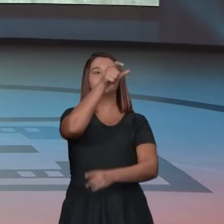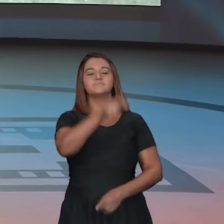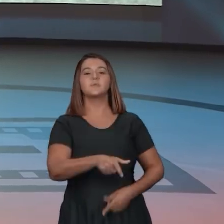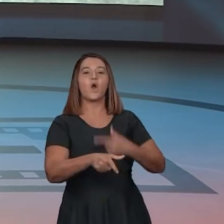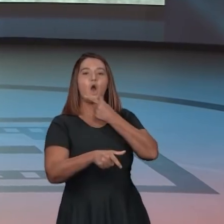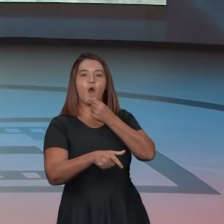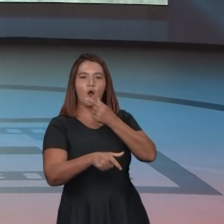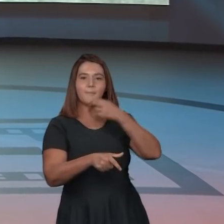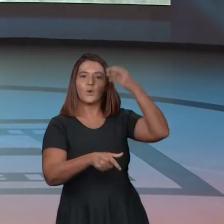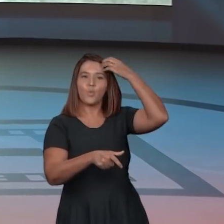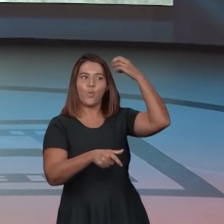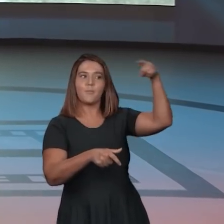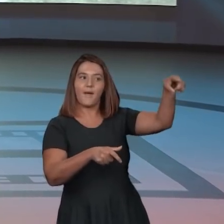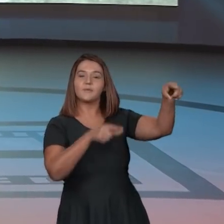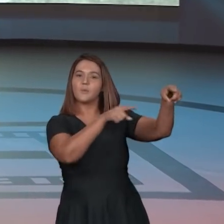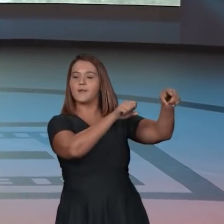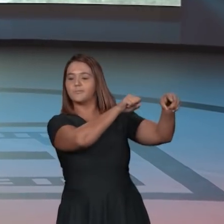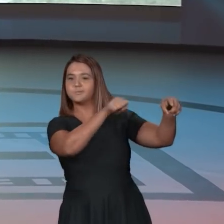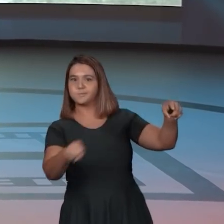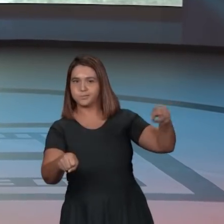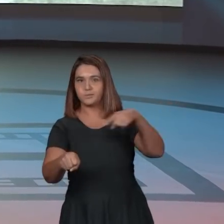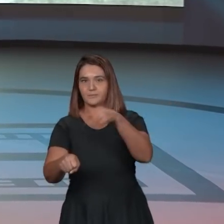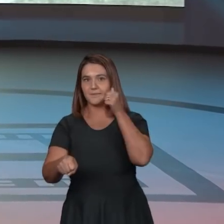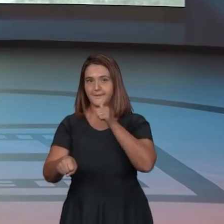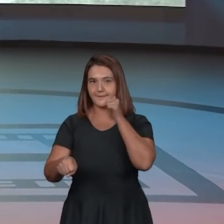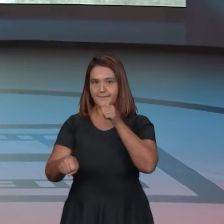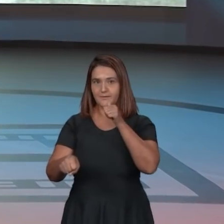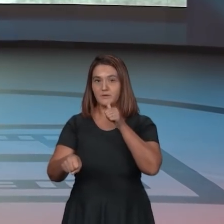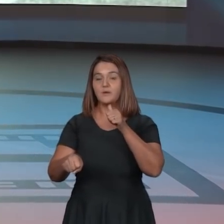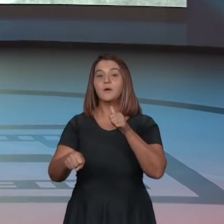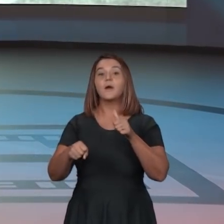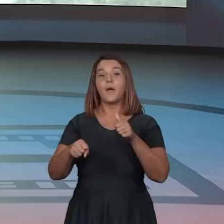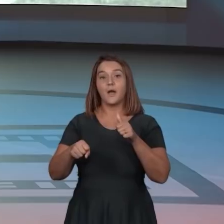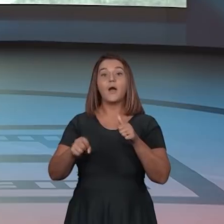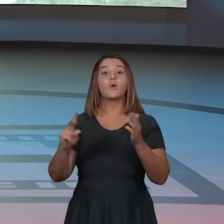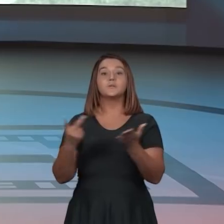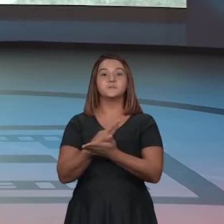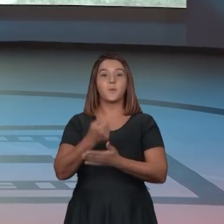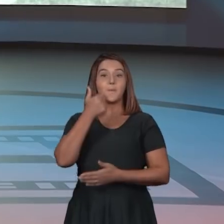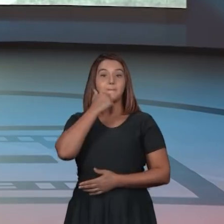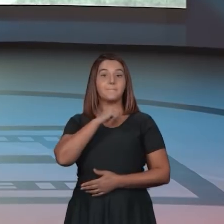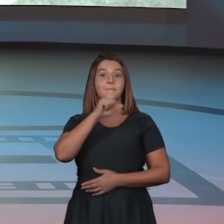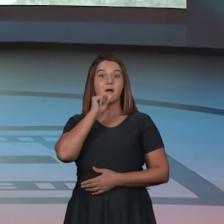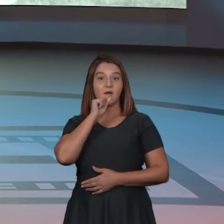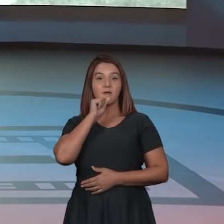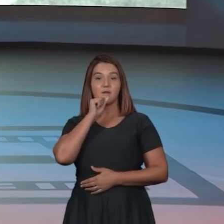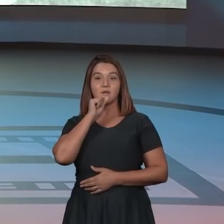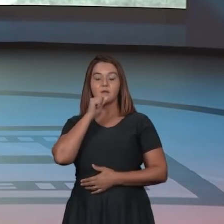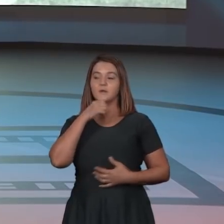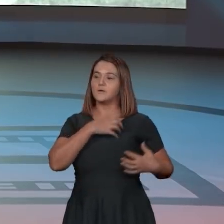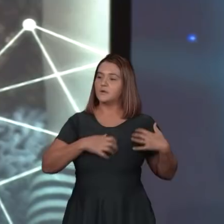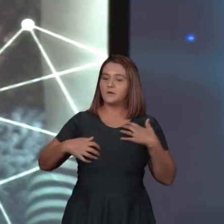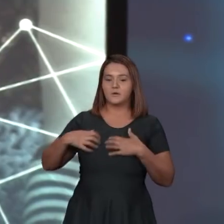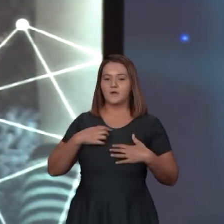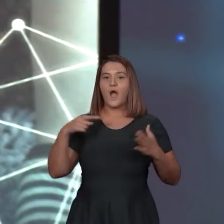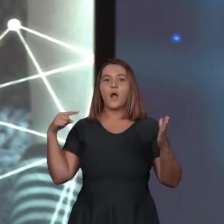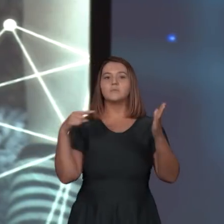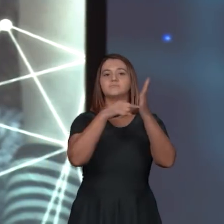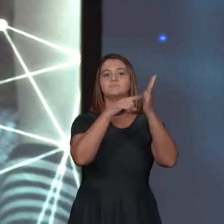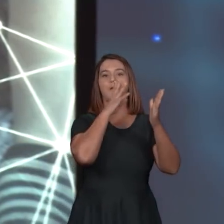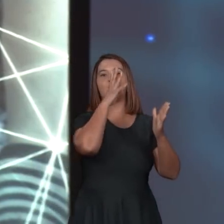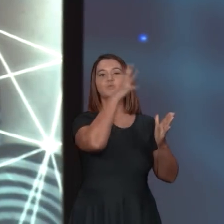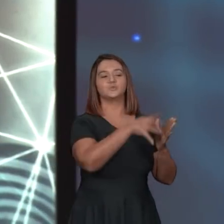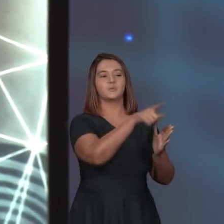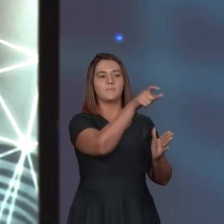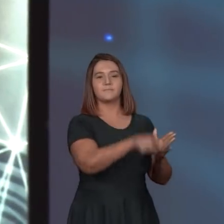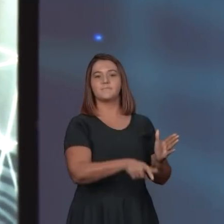era um homem que vivia a vida dele normalmente, foi denunciado pela sua própria mãe como sendo o assassino de Maria. Como aconteceu